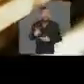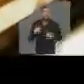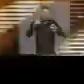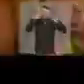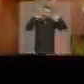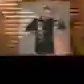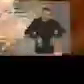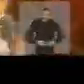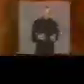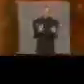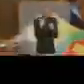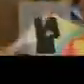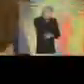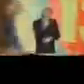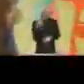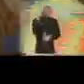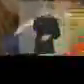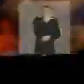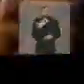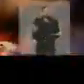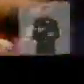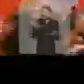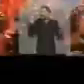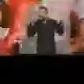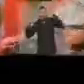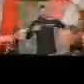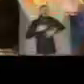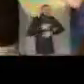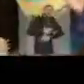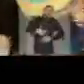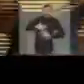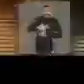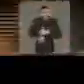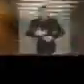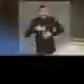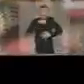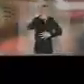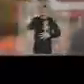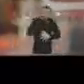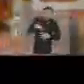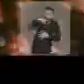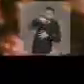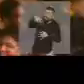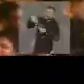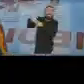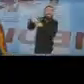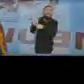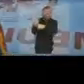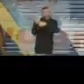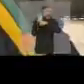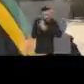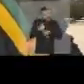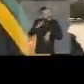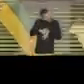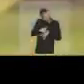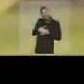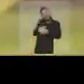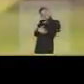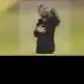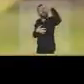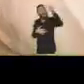o pão Eu quero a Tataê, felicidade aê, meu presidente é